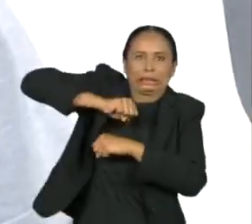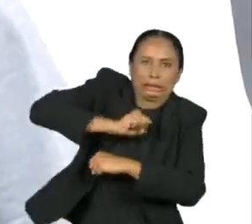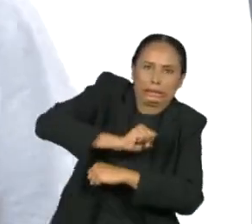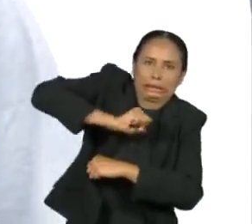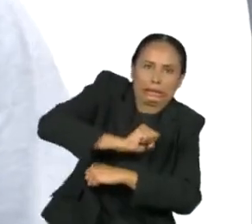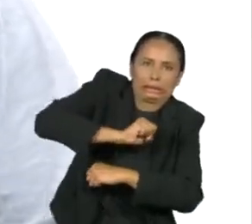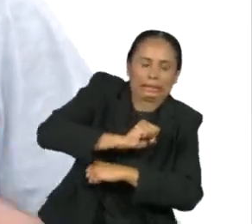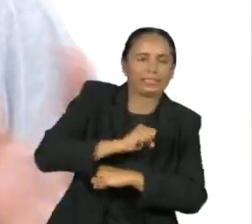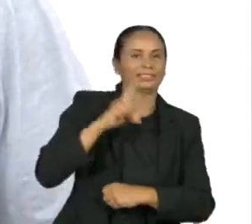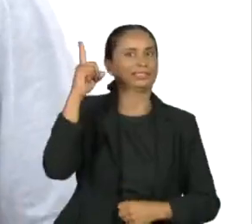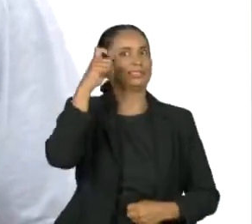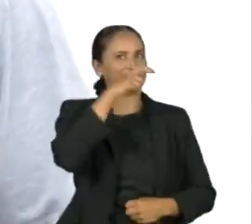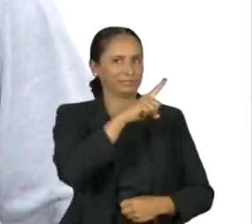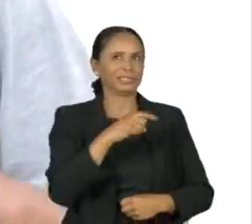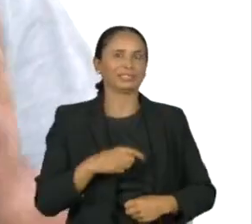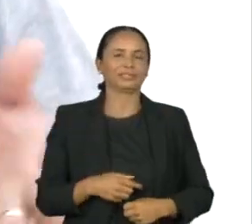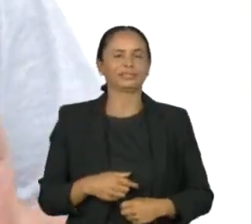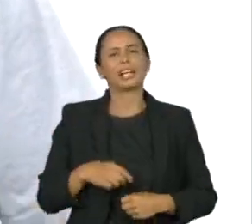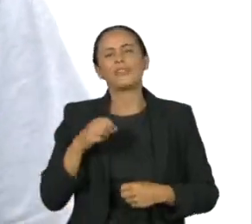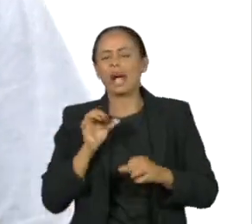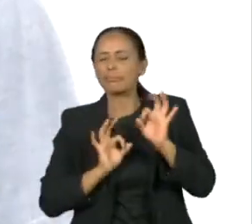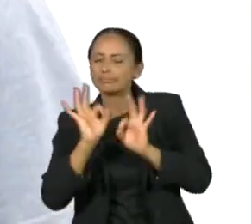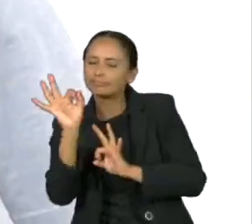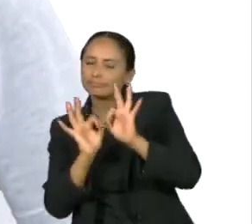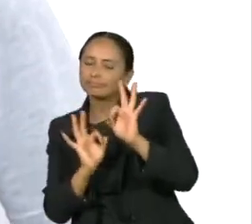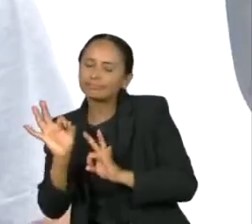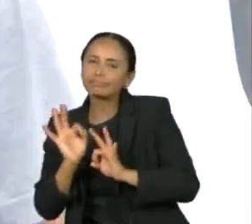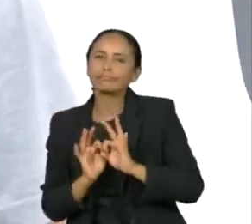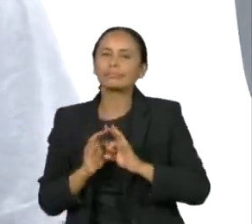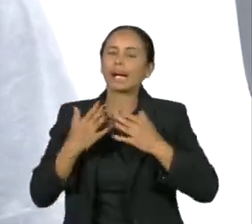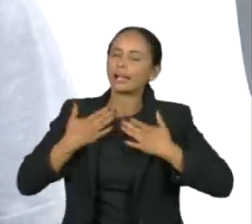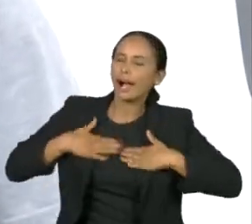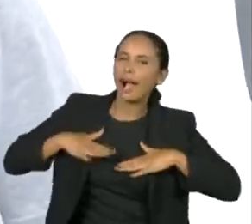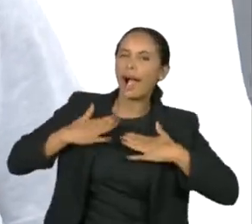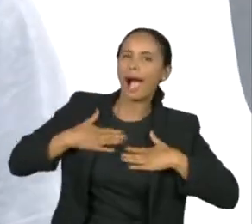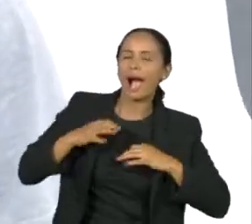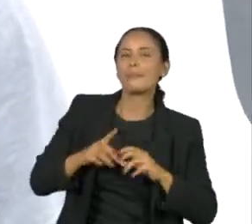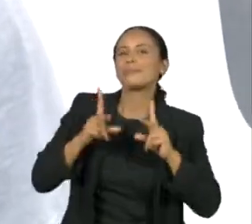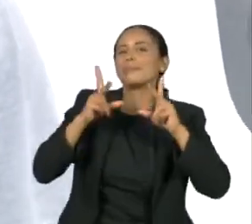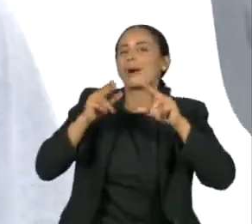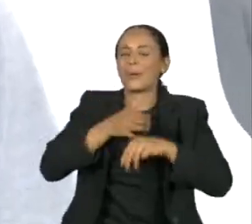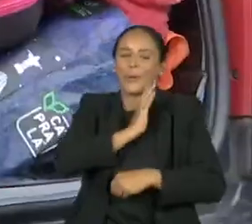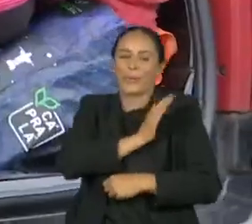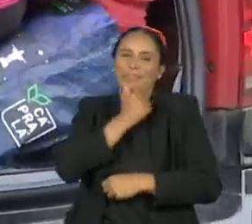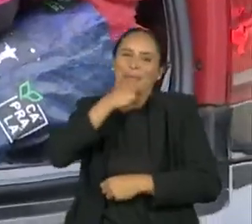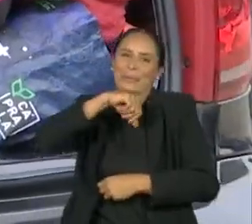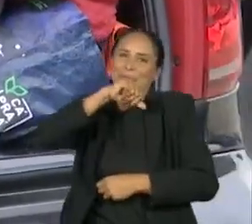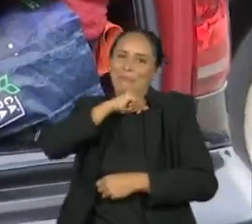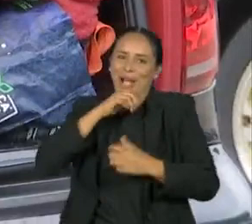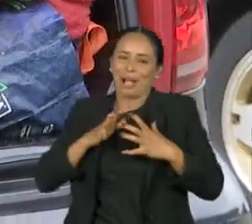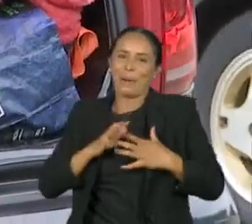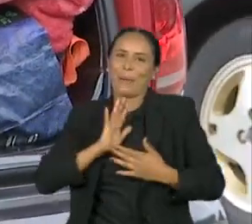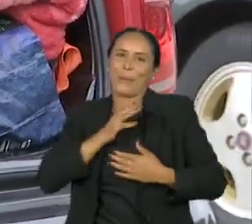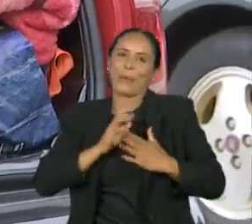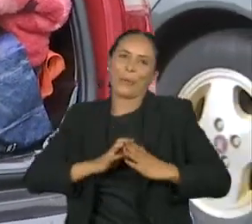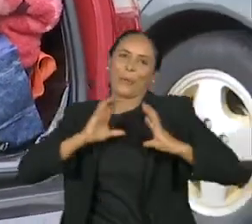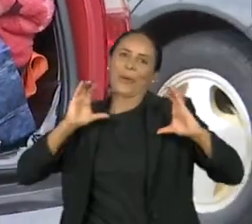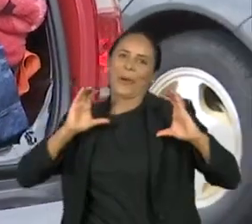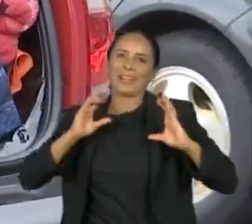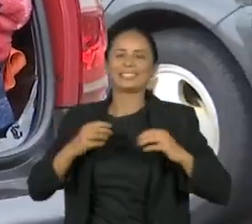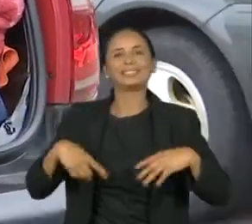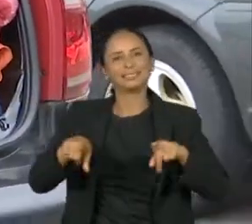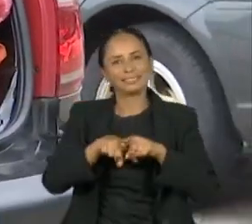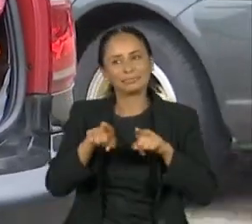Os grandes primeiro, depois pequeno, vamos ajeitando, né, devagarinho. Isso aqui é igual coração de mãe, né? Mas de nada vale montar